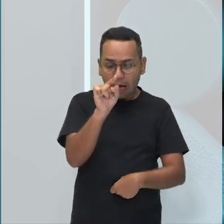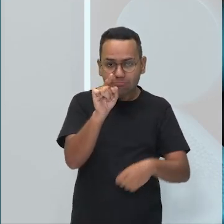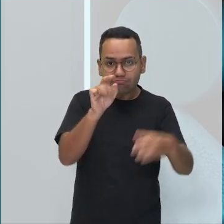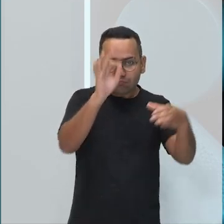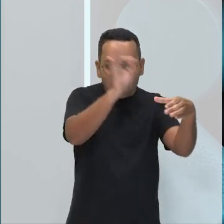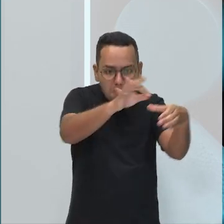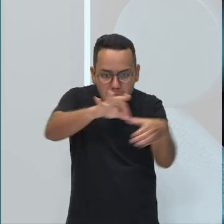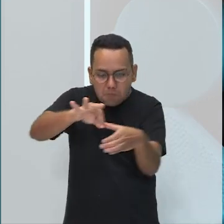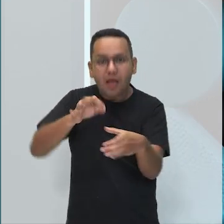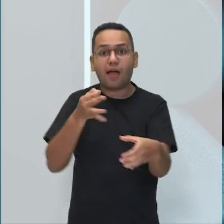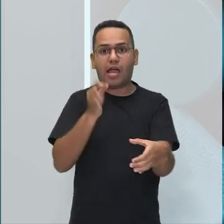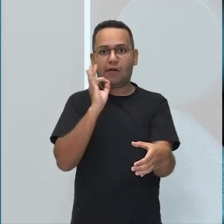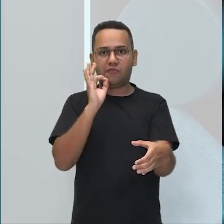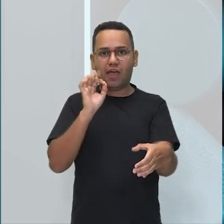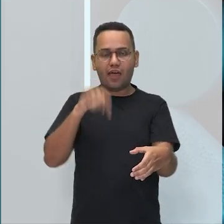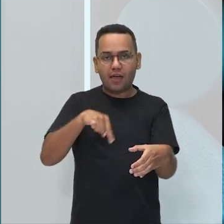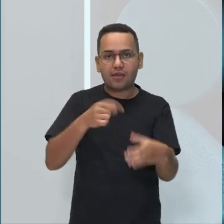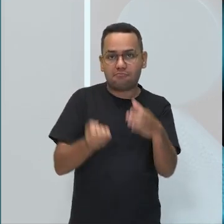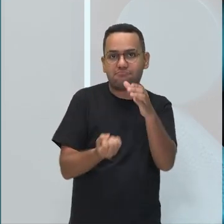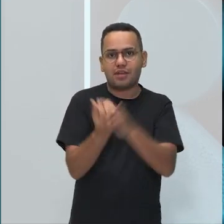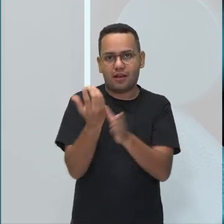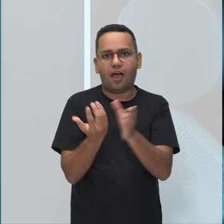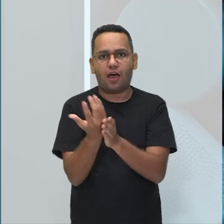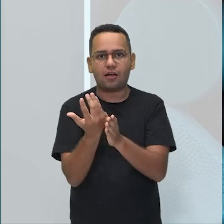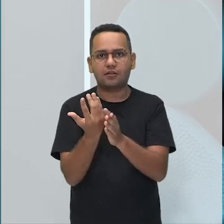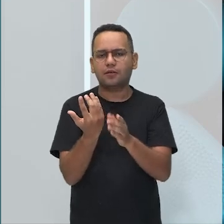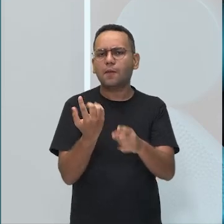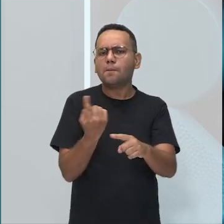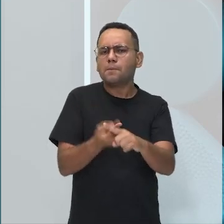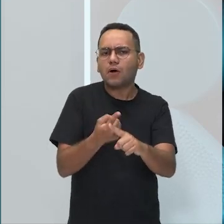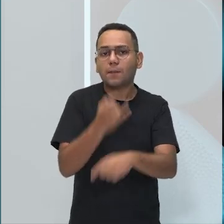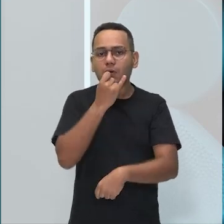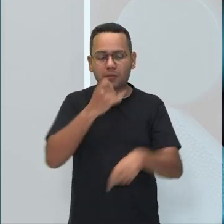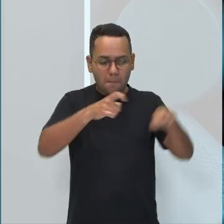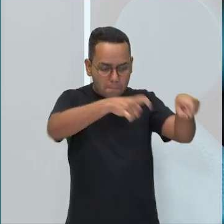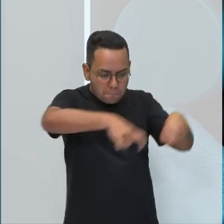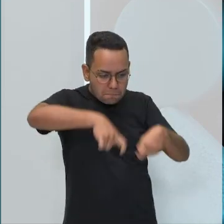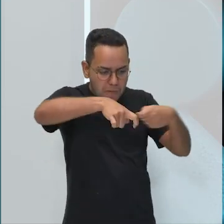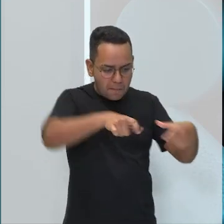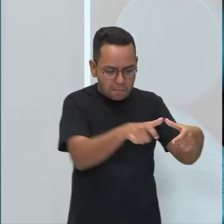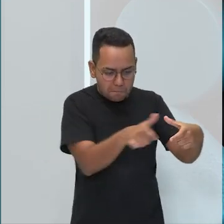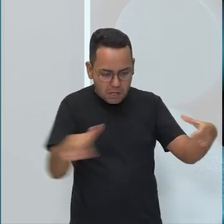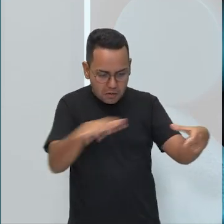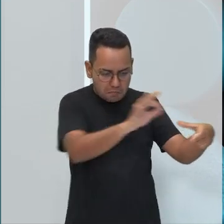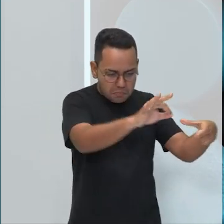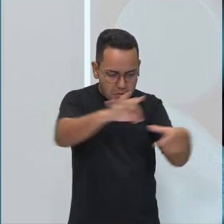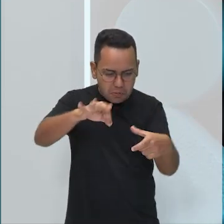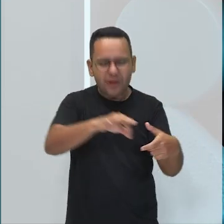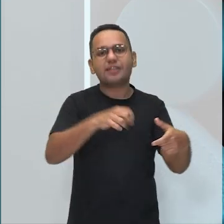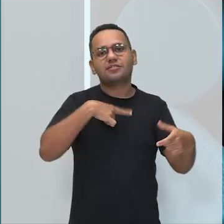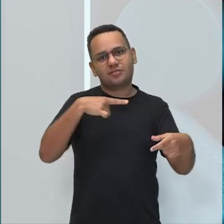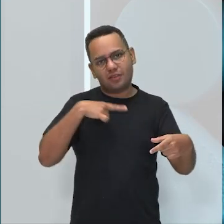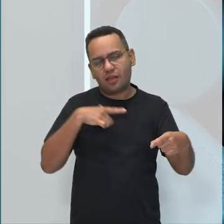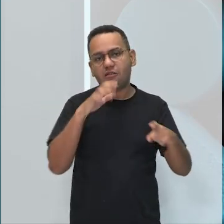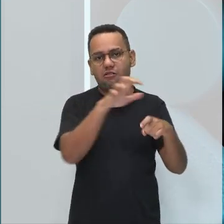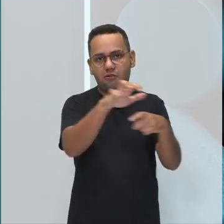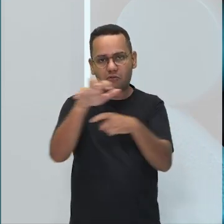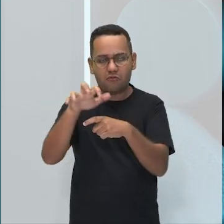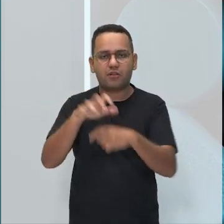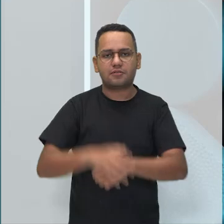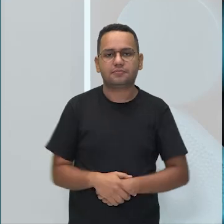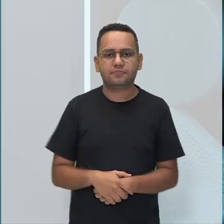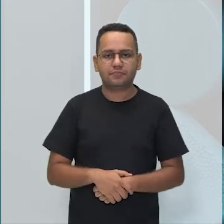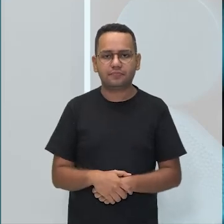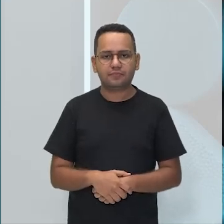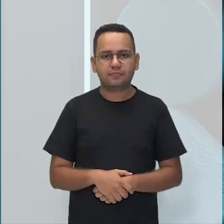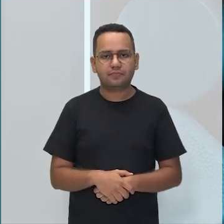acaba afetando o poder das grandes produtores, o poder político também é afetado. Nesse período nós vamos ter a chegada de